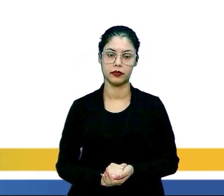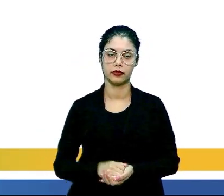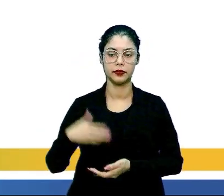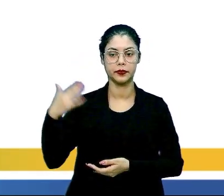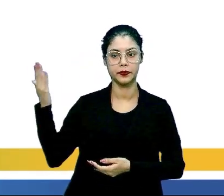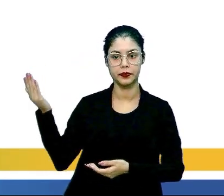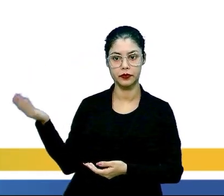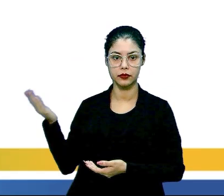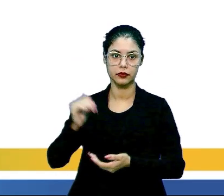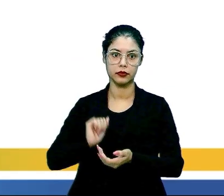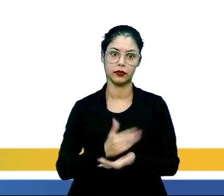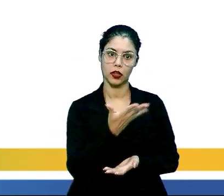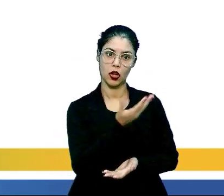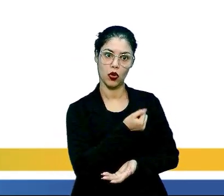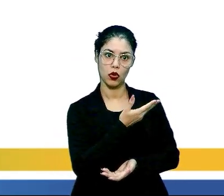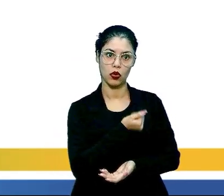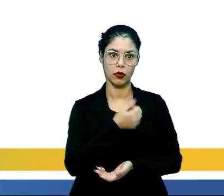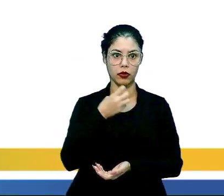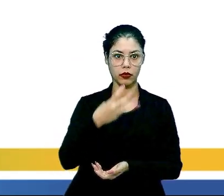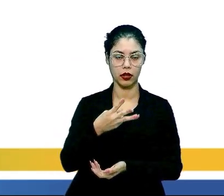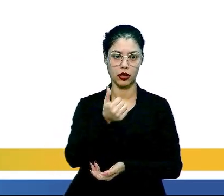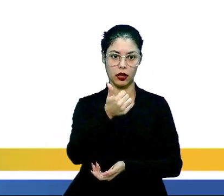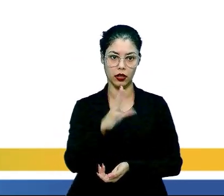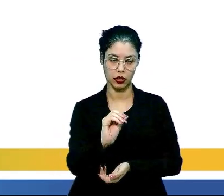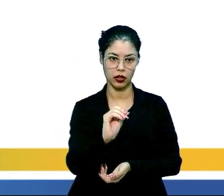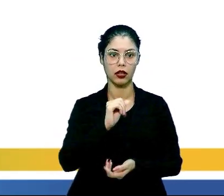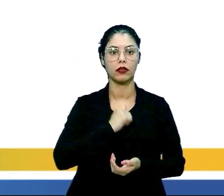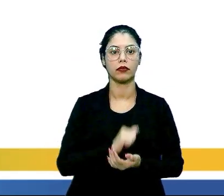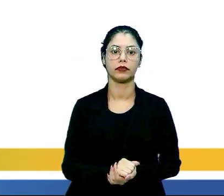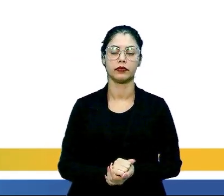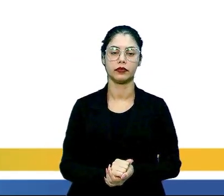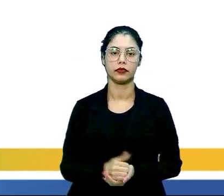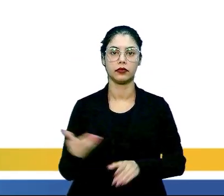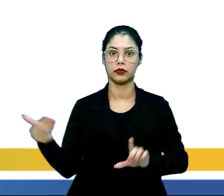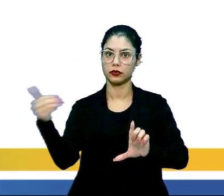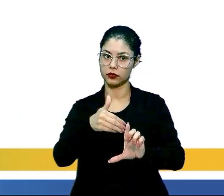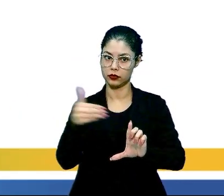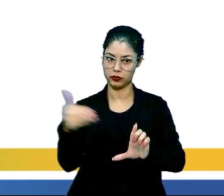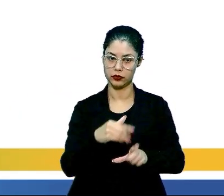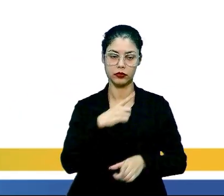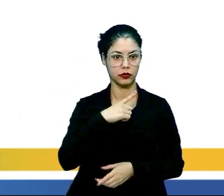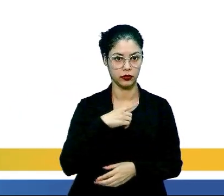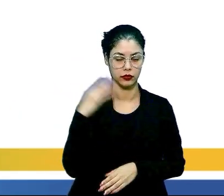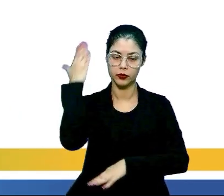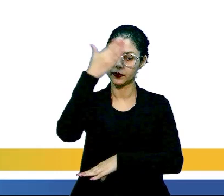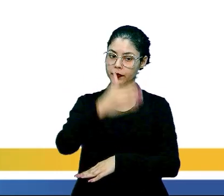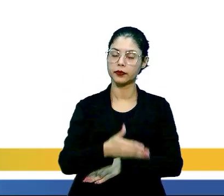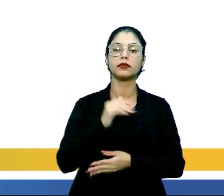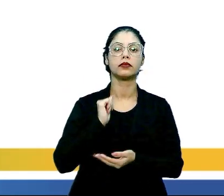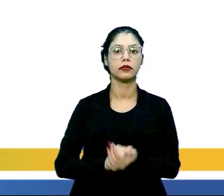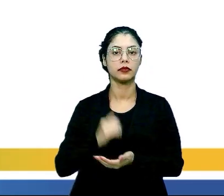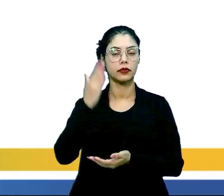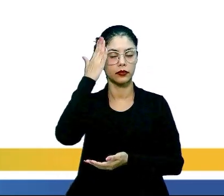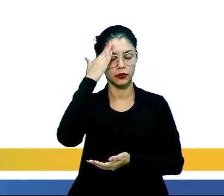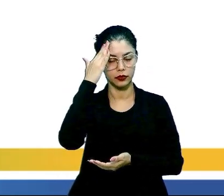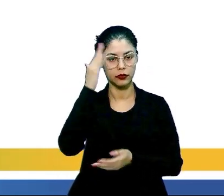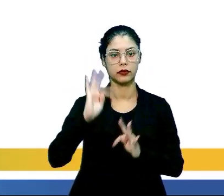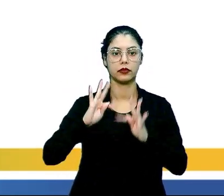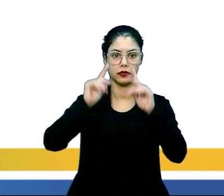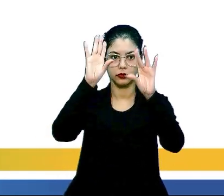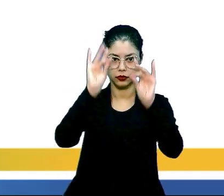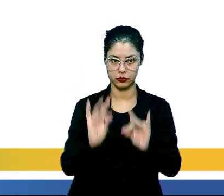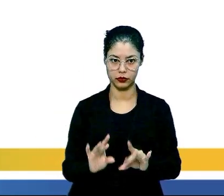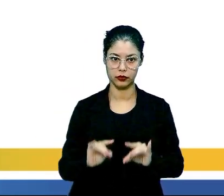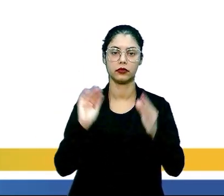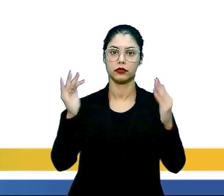saúde, competência número 3, habilidade 10. Para quem não lembra, é só acessar a nossa plataforma que tem lá o direcionamento e a compreensão de cada uma das